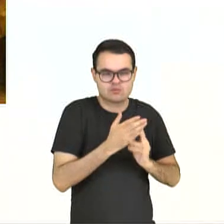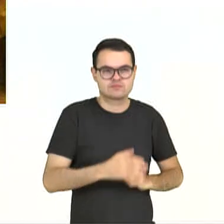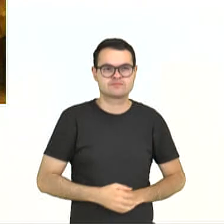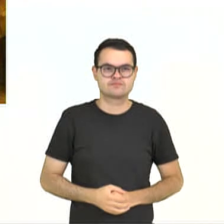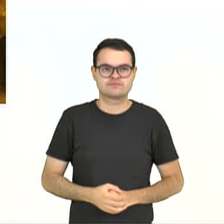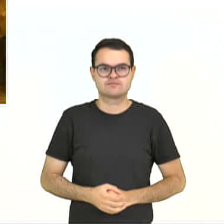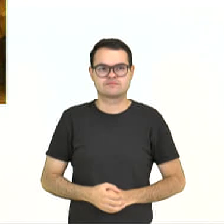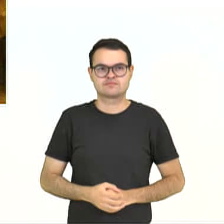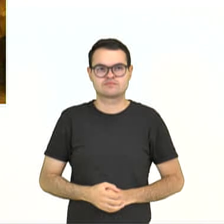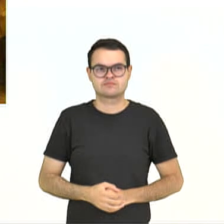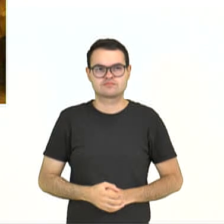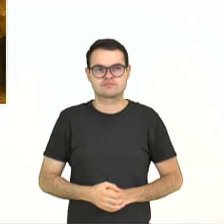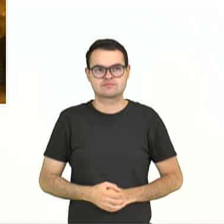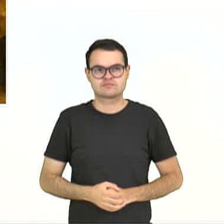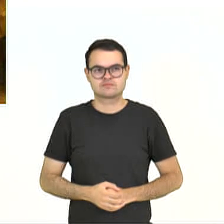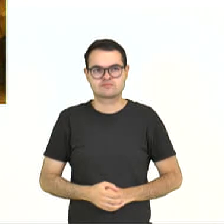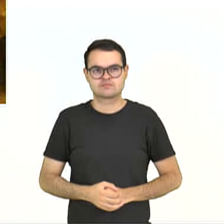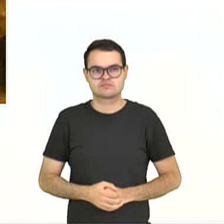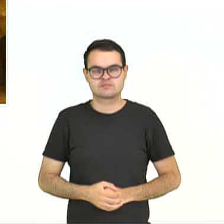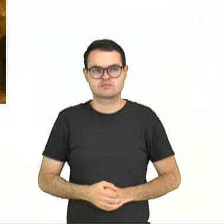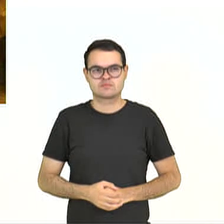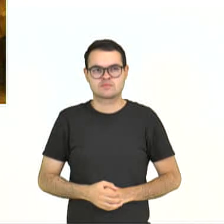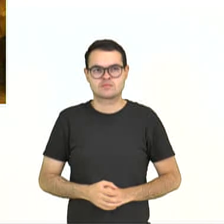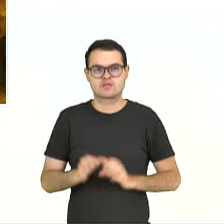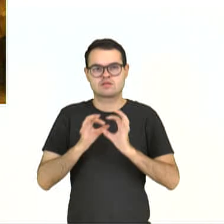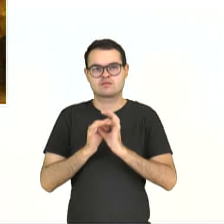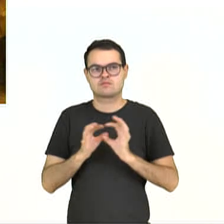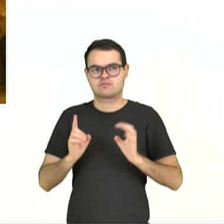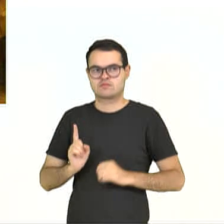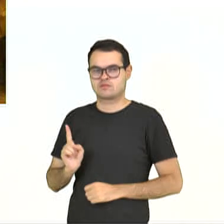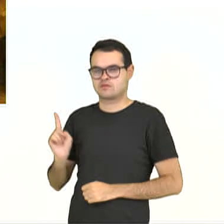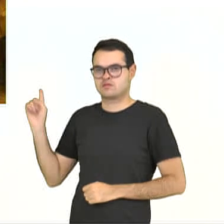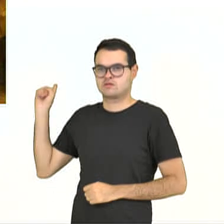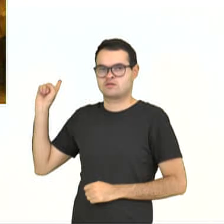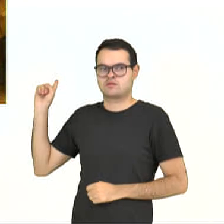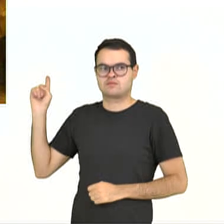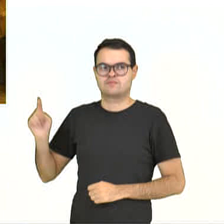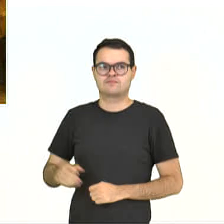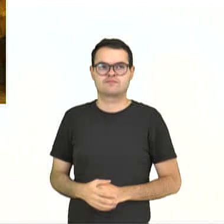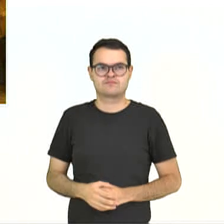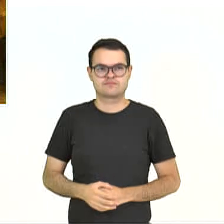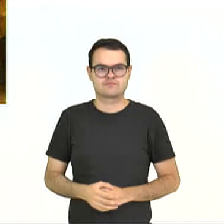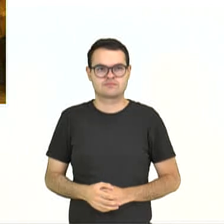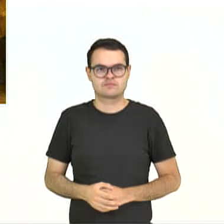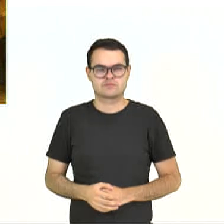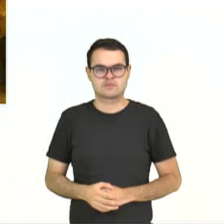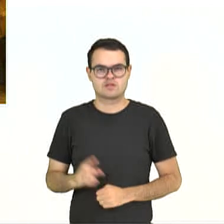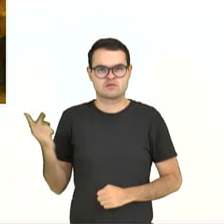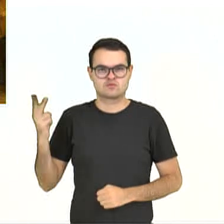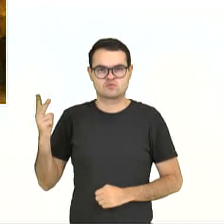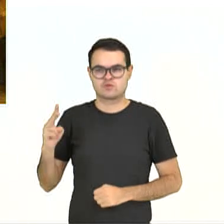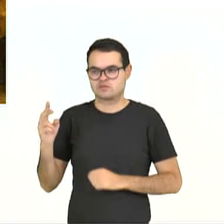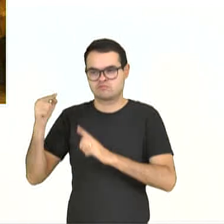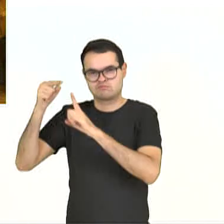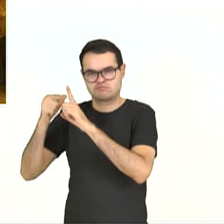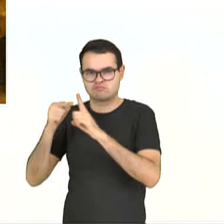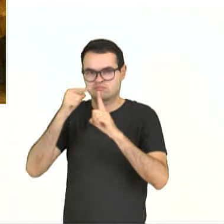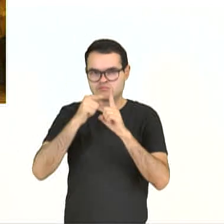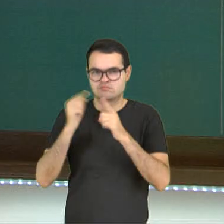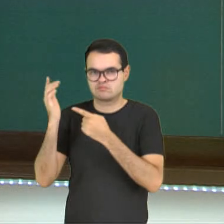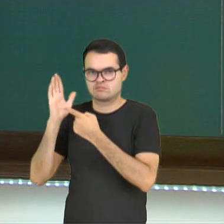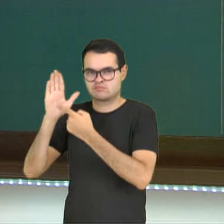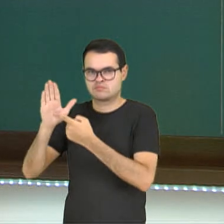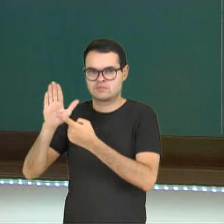lembrando, comparando, né, a Liberdade Guiando o Povo, do Delacroix, e a Ronda Noturna do Rembrandt ali também, que a gente